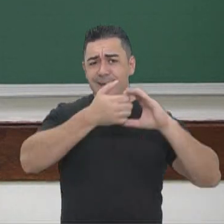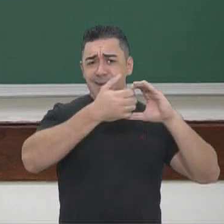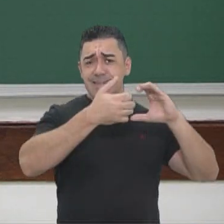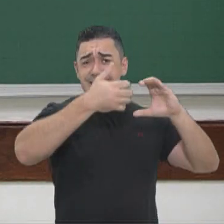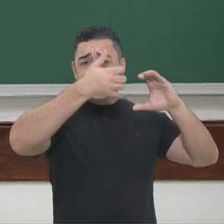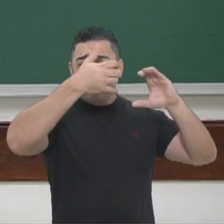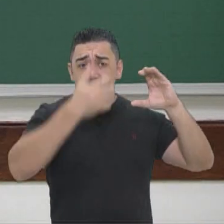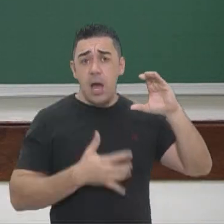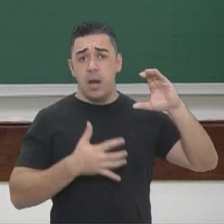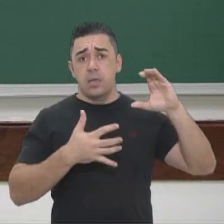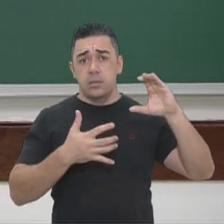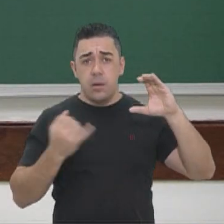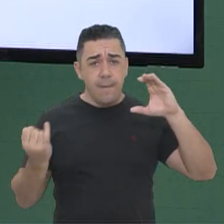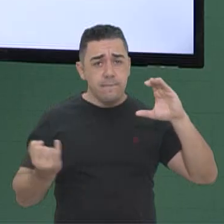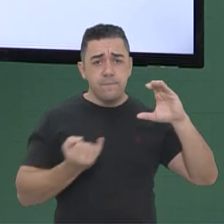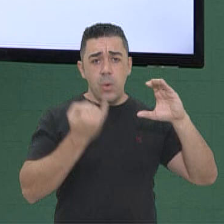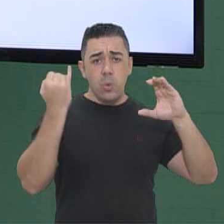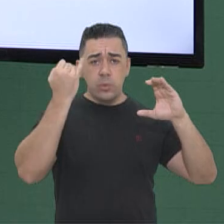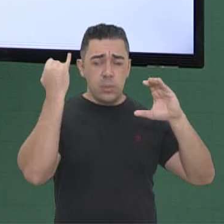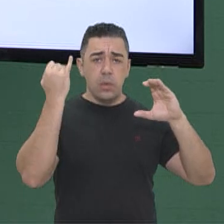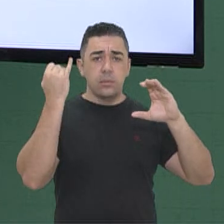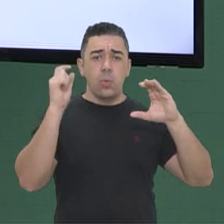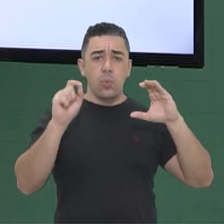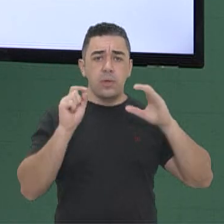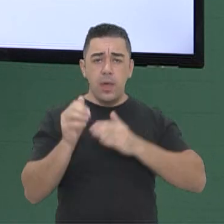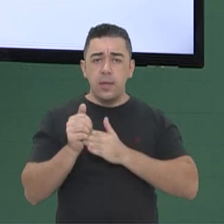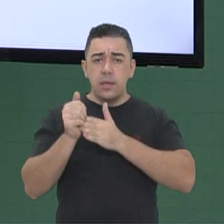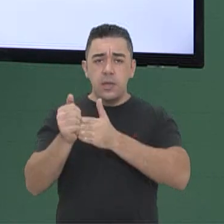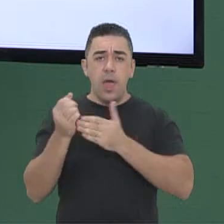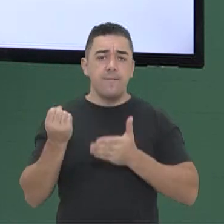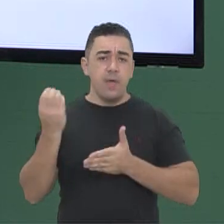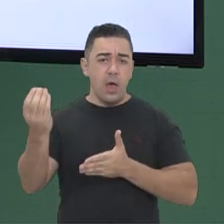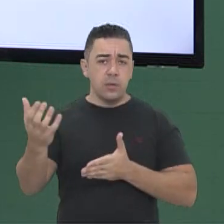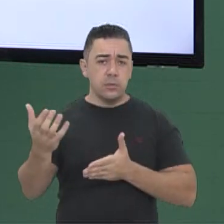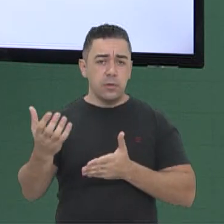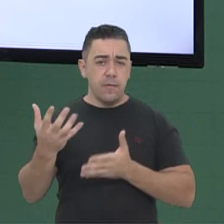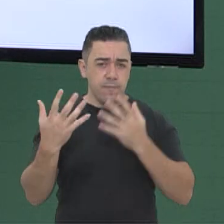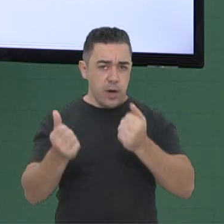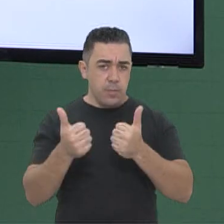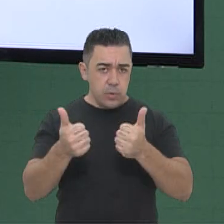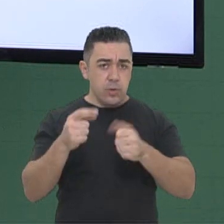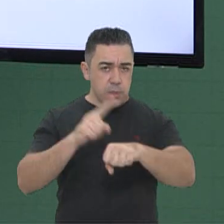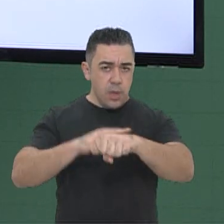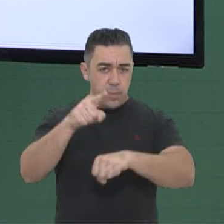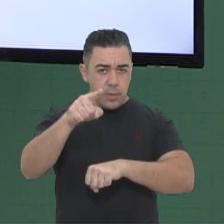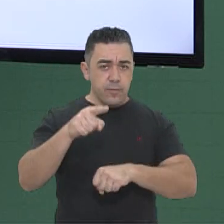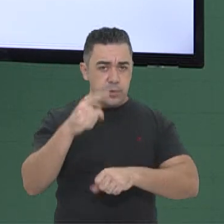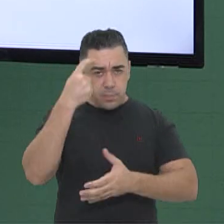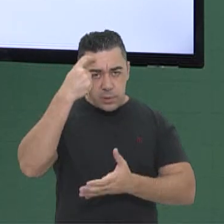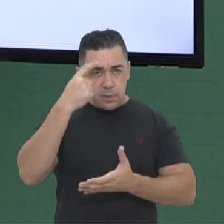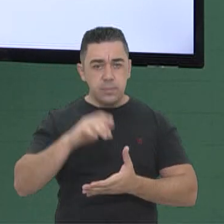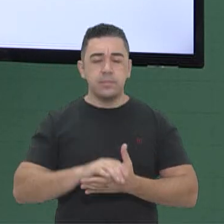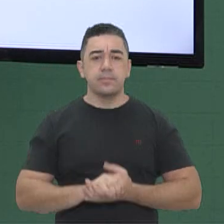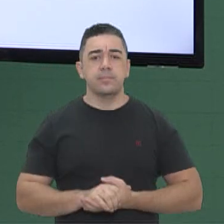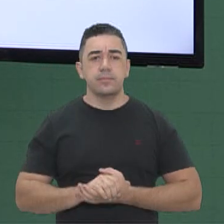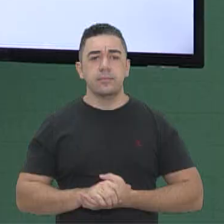das características fundamentais de um guia de viagem. Vamos lá, vou dar um tempinho para vocês pensarem.